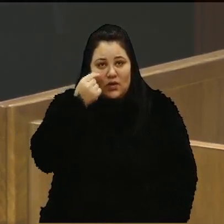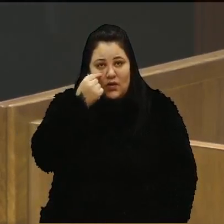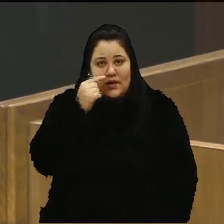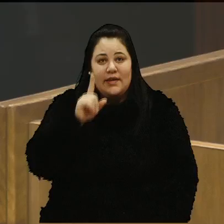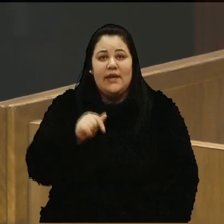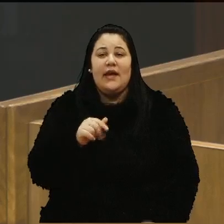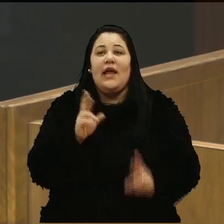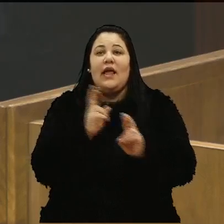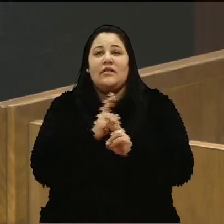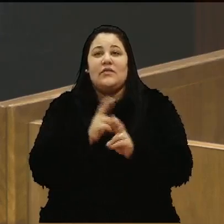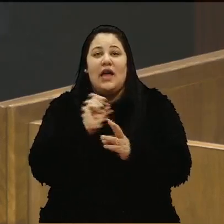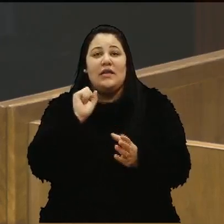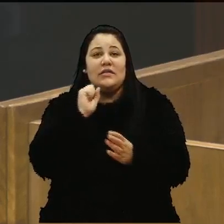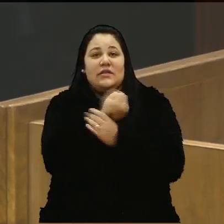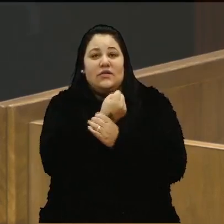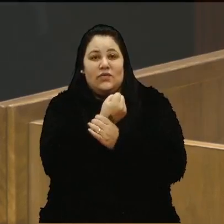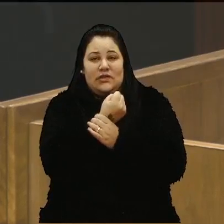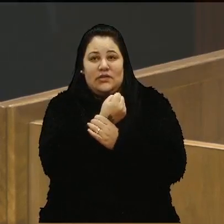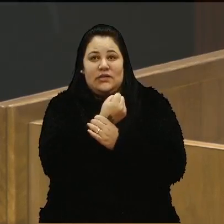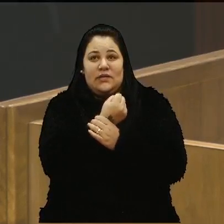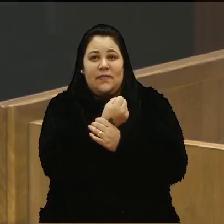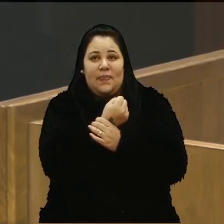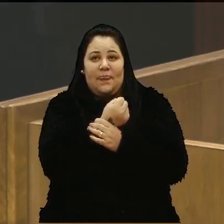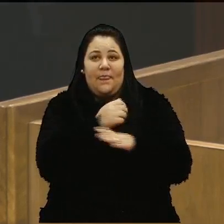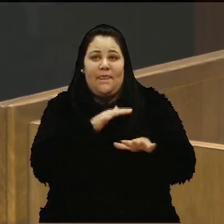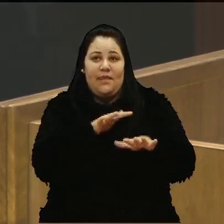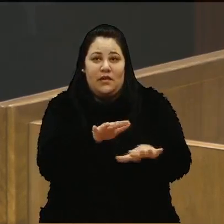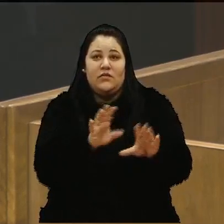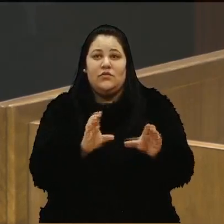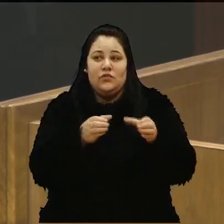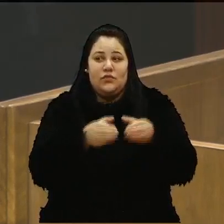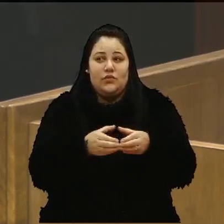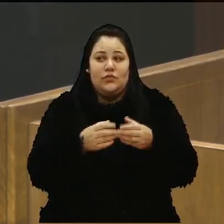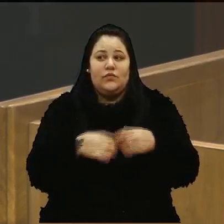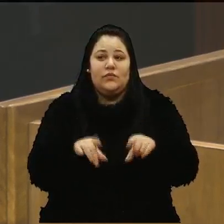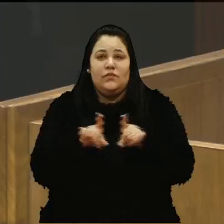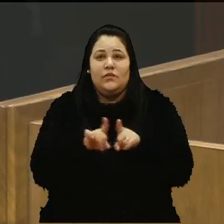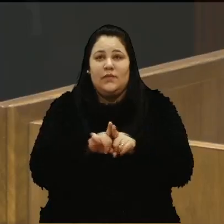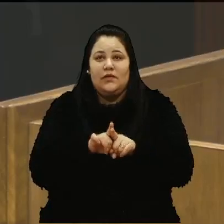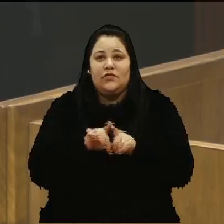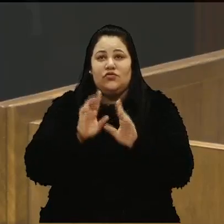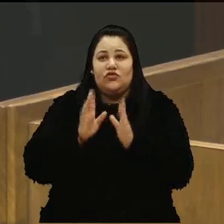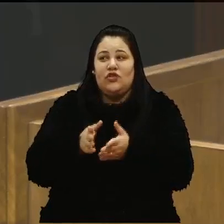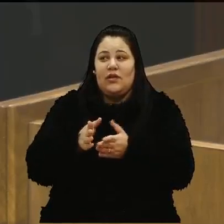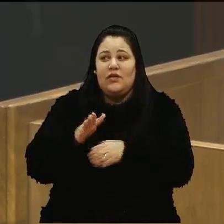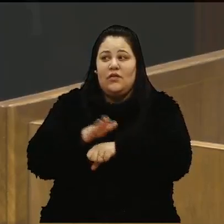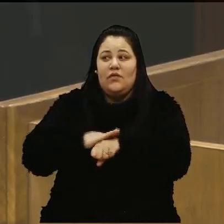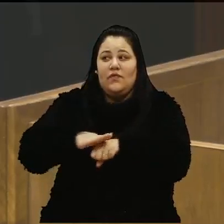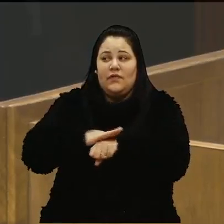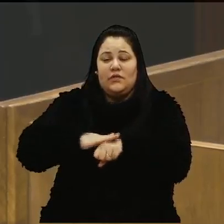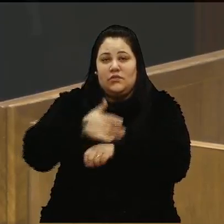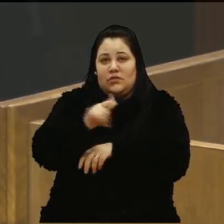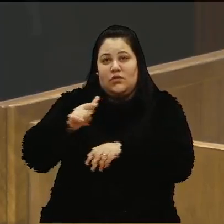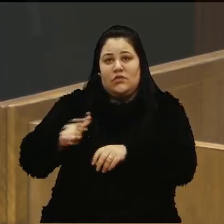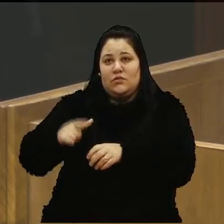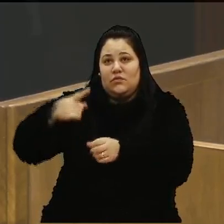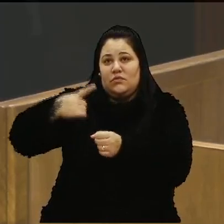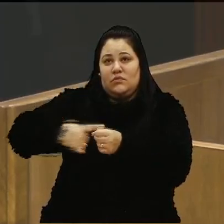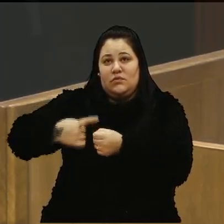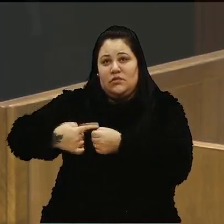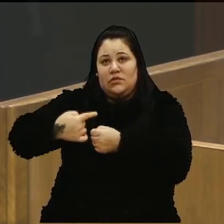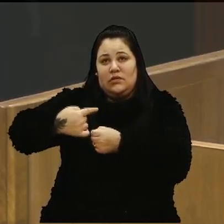questão da segurança no nosso transporte coletivo, né? Que foi falado, então, nas outras cidades, como